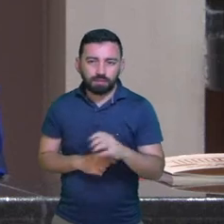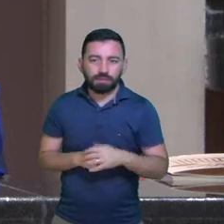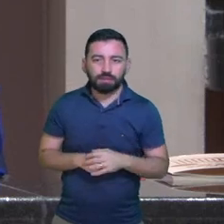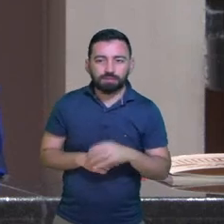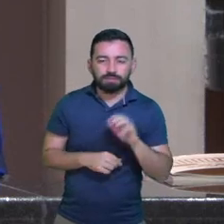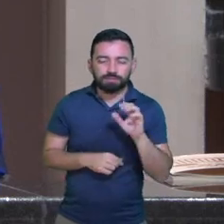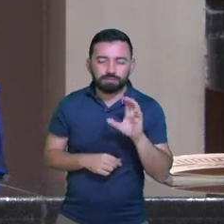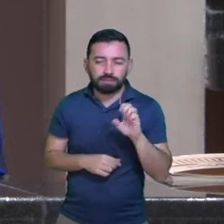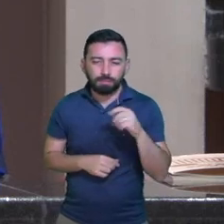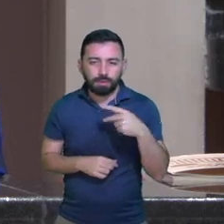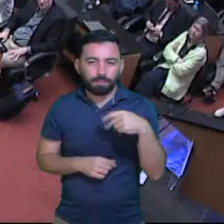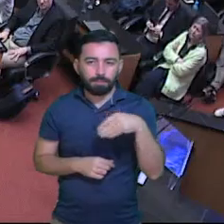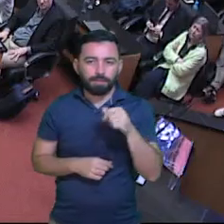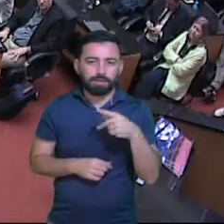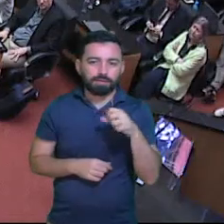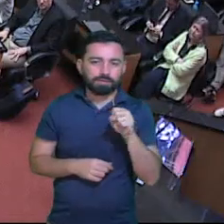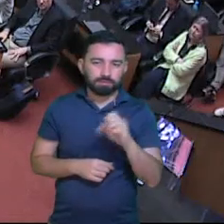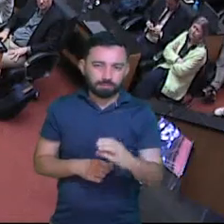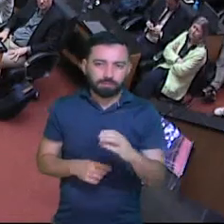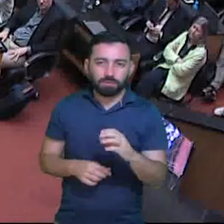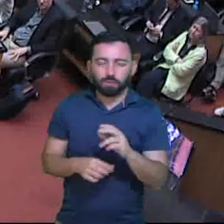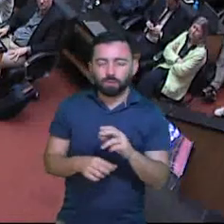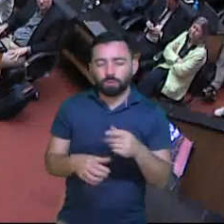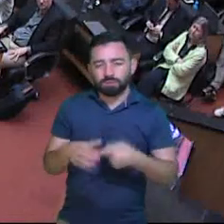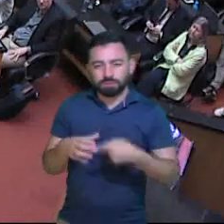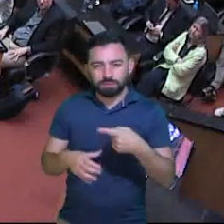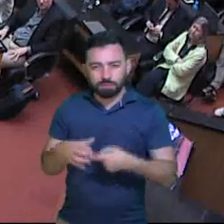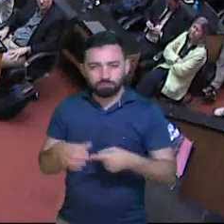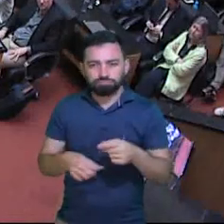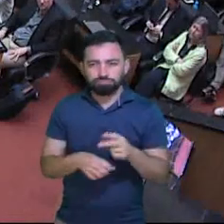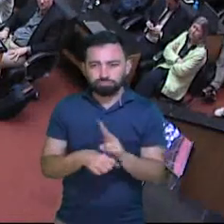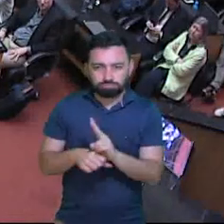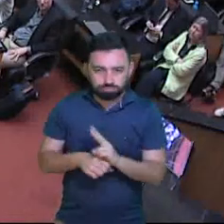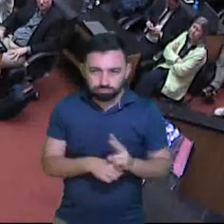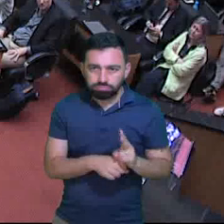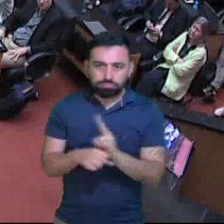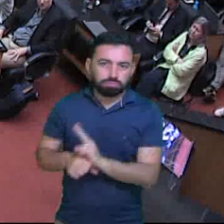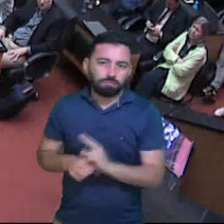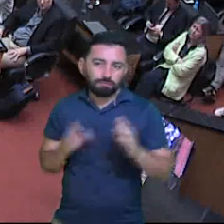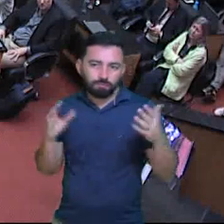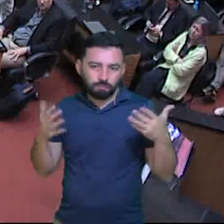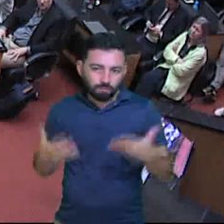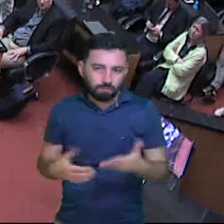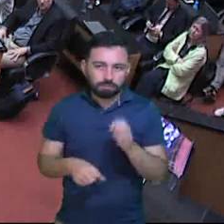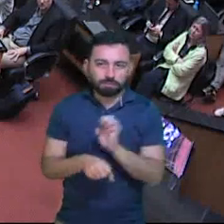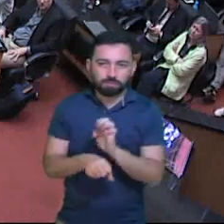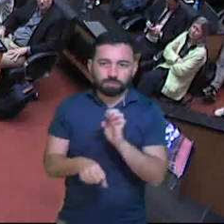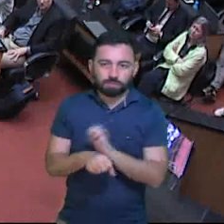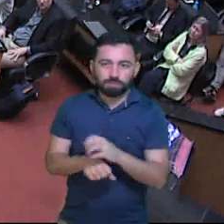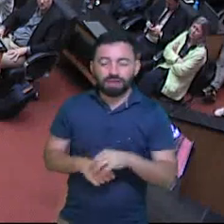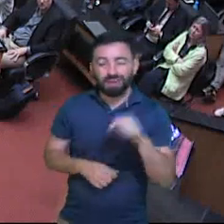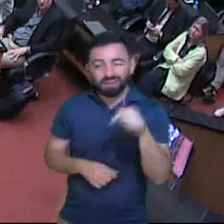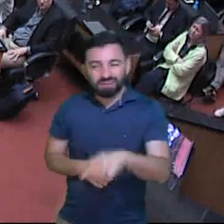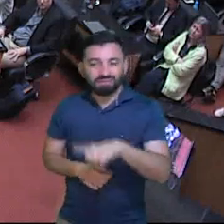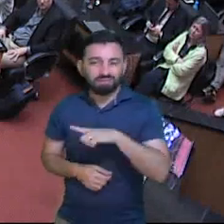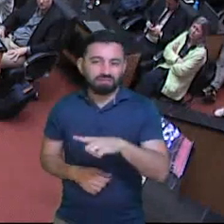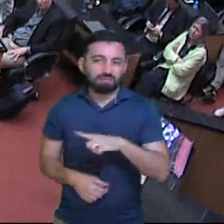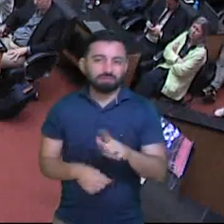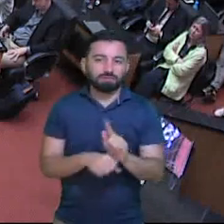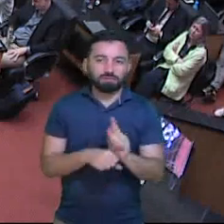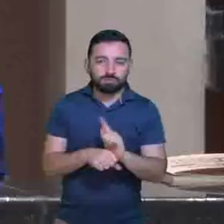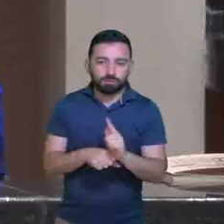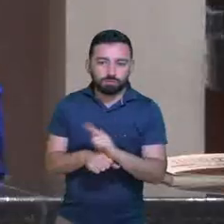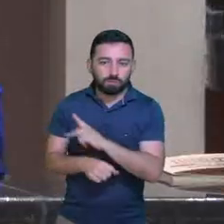pesque comissão de monitoramento dos planos aqui tem fórum Estadual de Educação aqui tem gestores